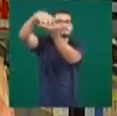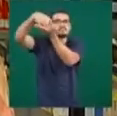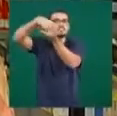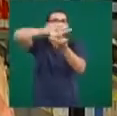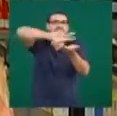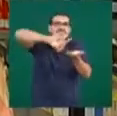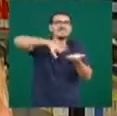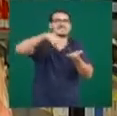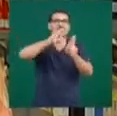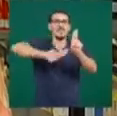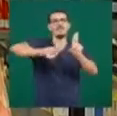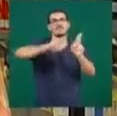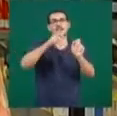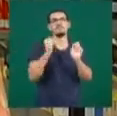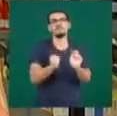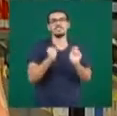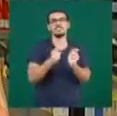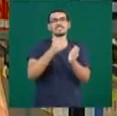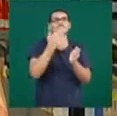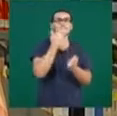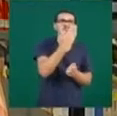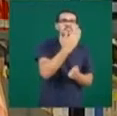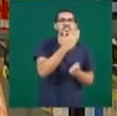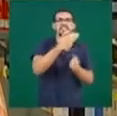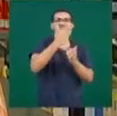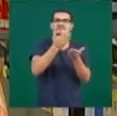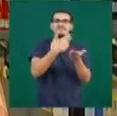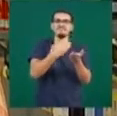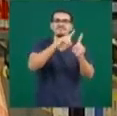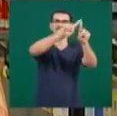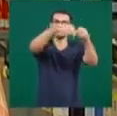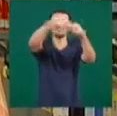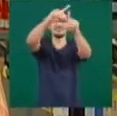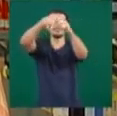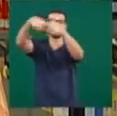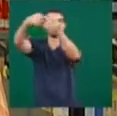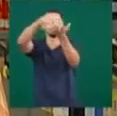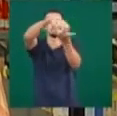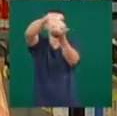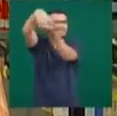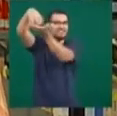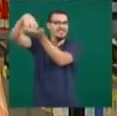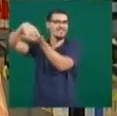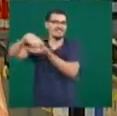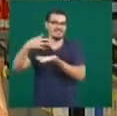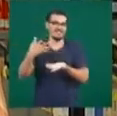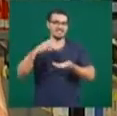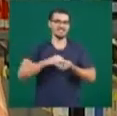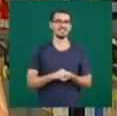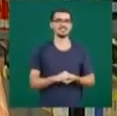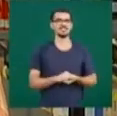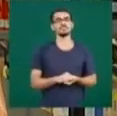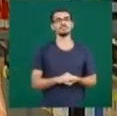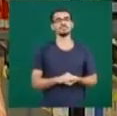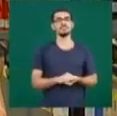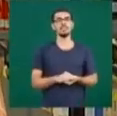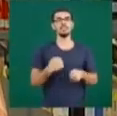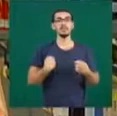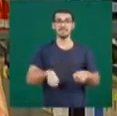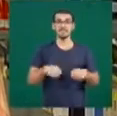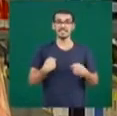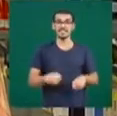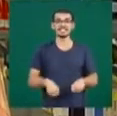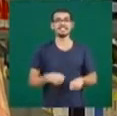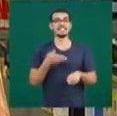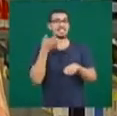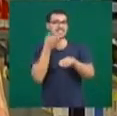através da web. Então o próprio usuário pode entrar na internet, na página da biblioteca, no Sofia, é necessário estar